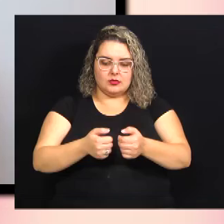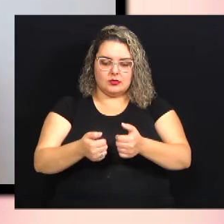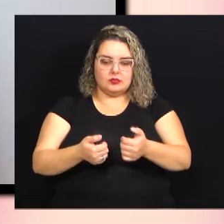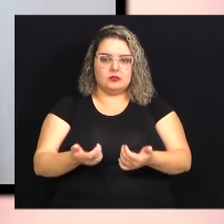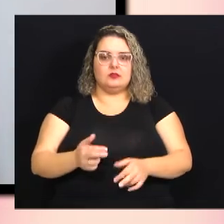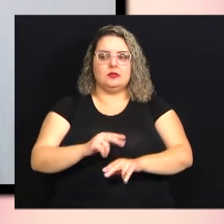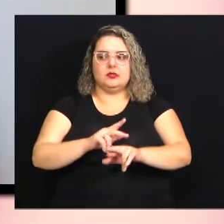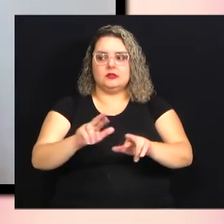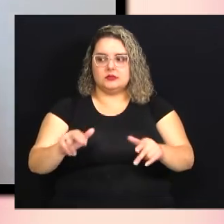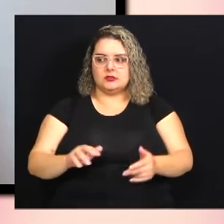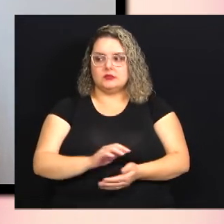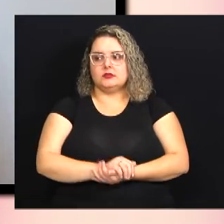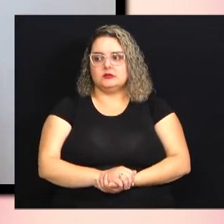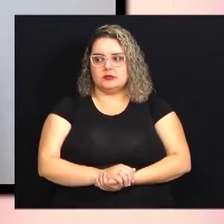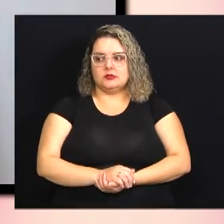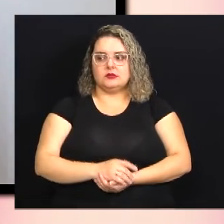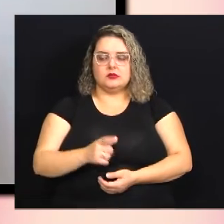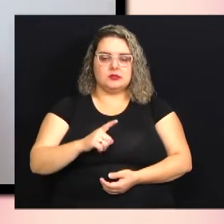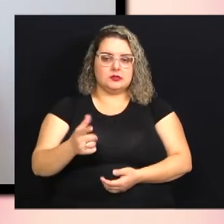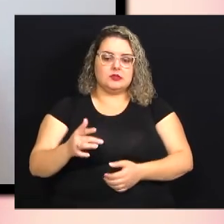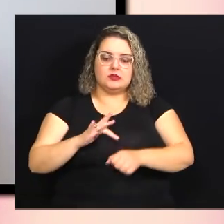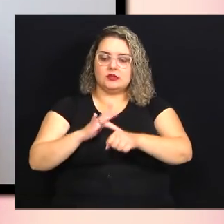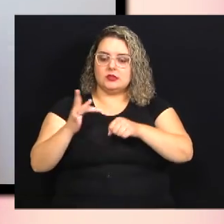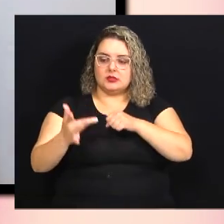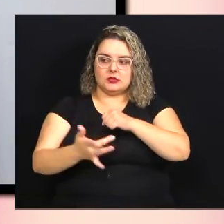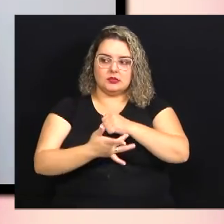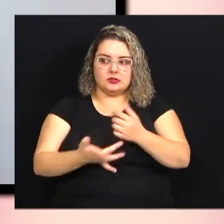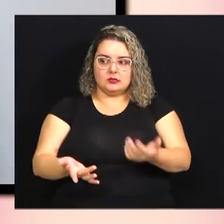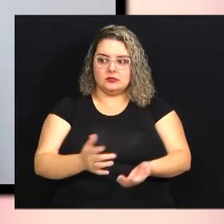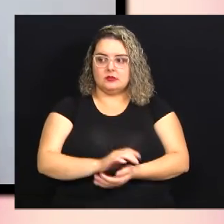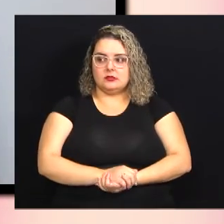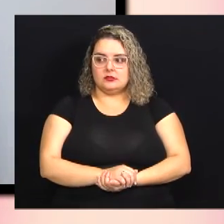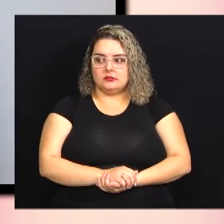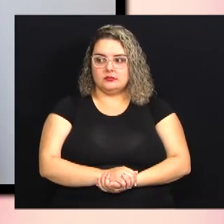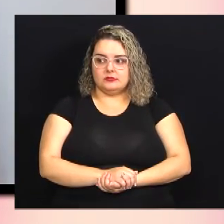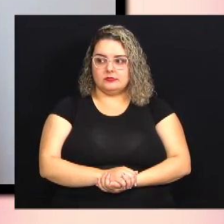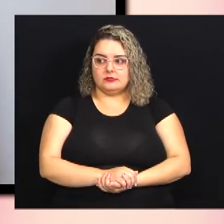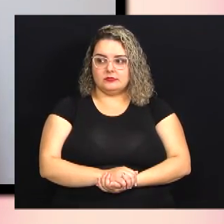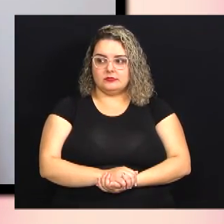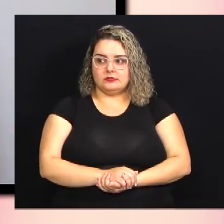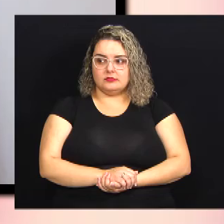jogando muito joguinho, né? Tem gente que fica muito em rede social,